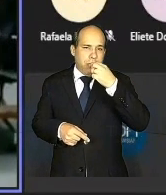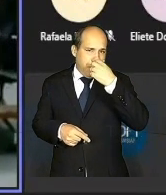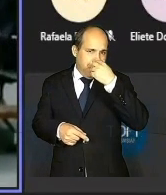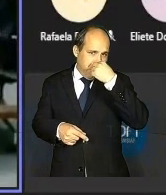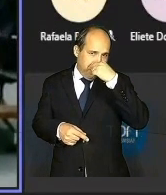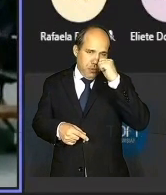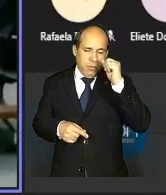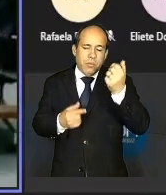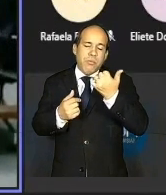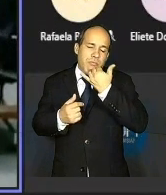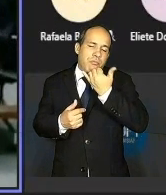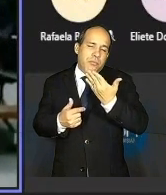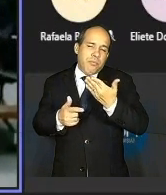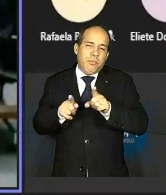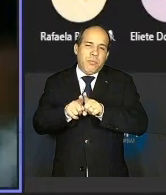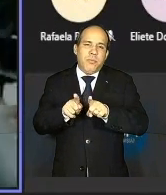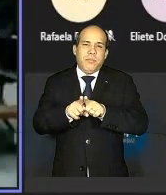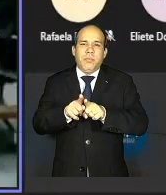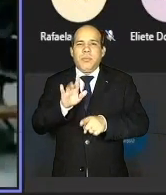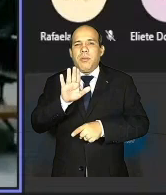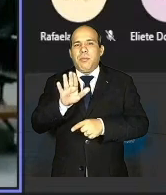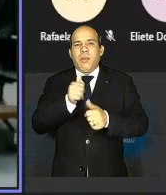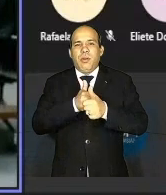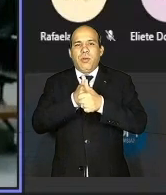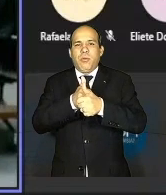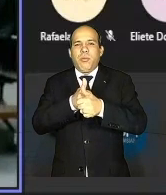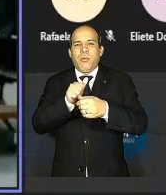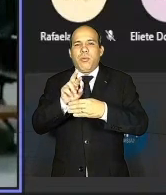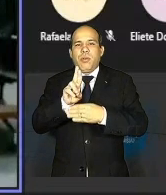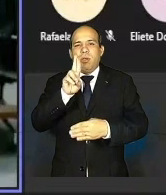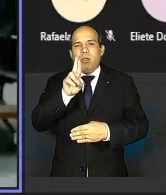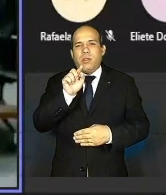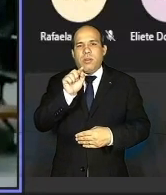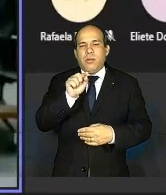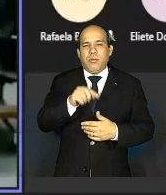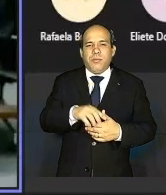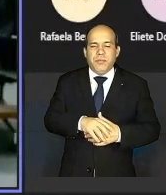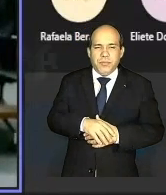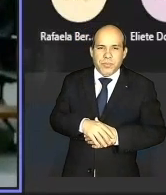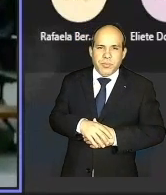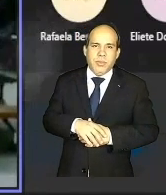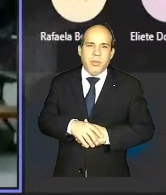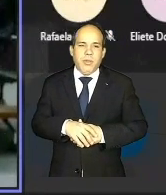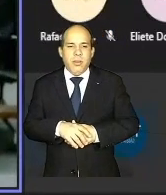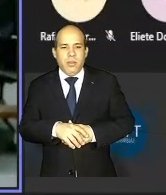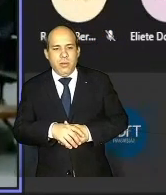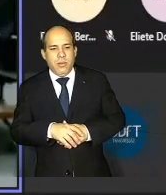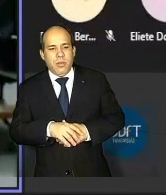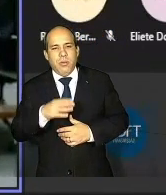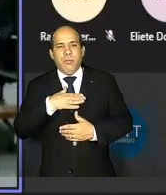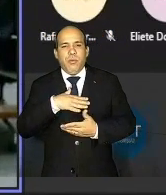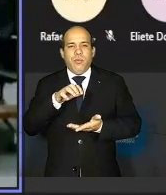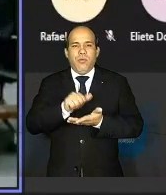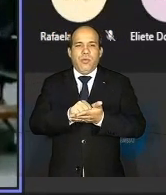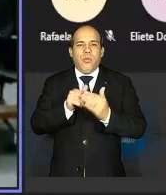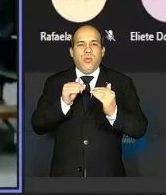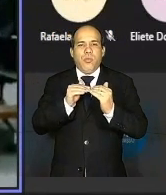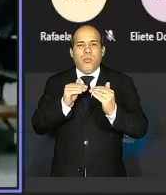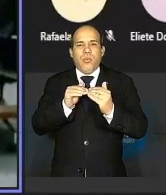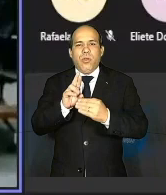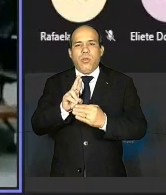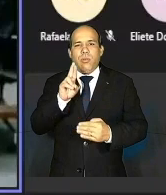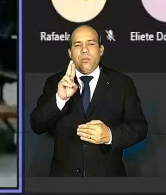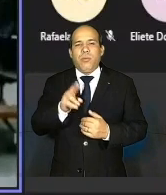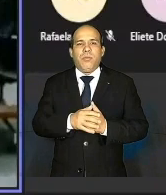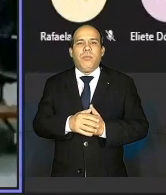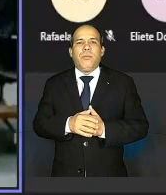esse dinheiro. Então, eu rogo vênia também, mas eu acompanho o eminente relator. Mas prefeito de registro,